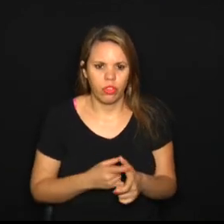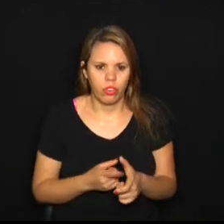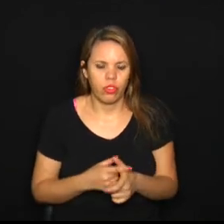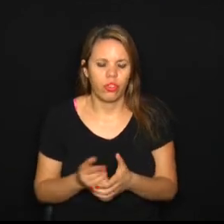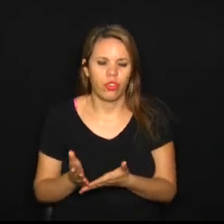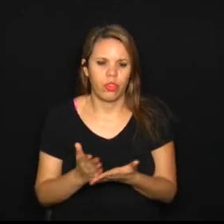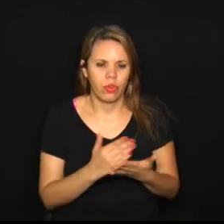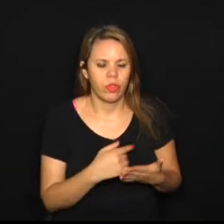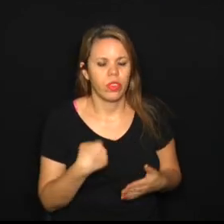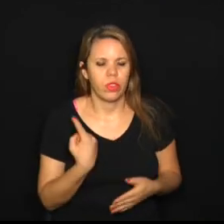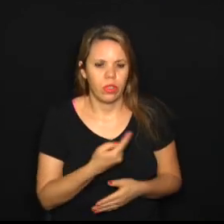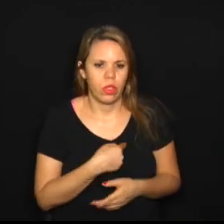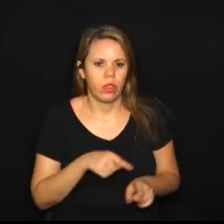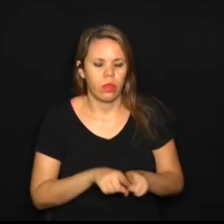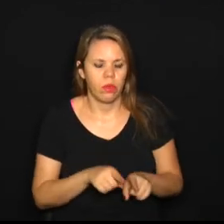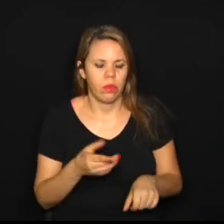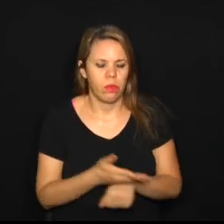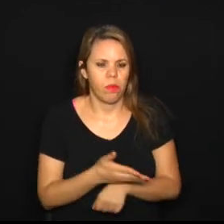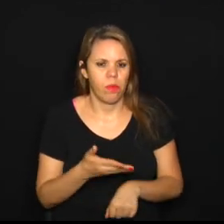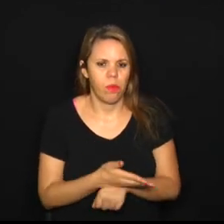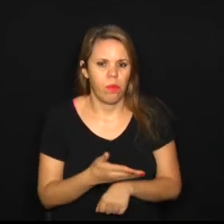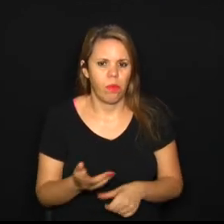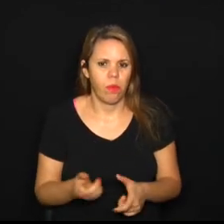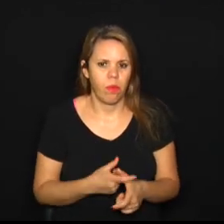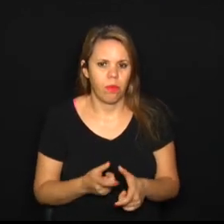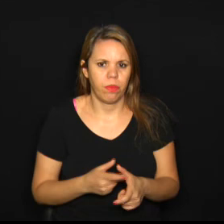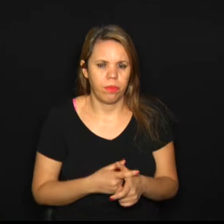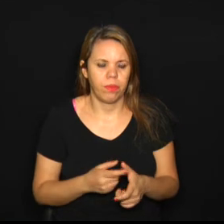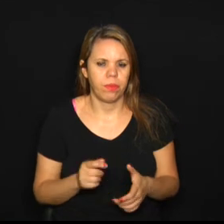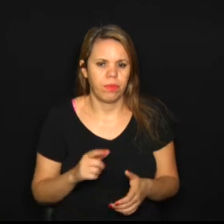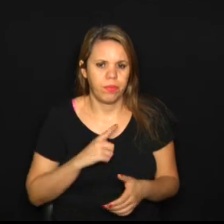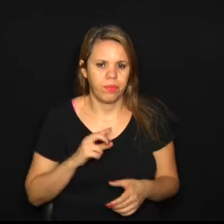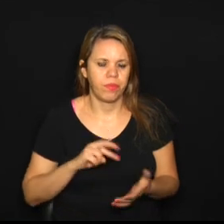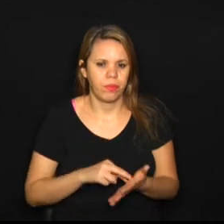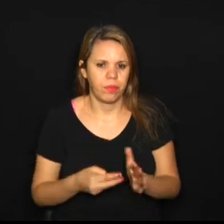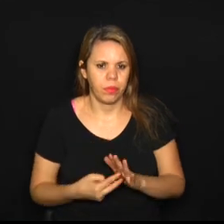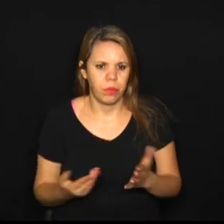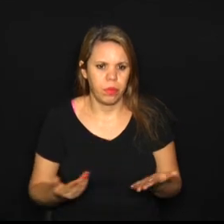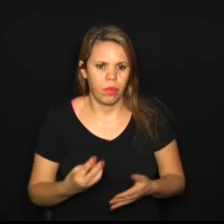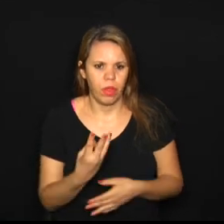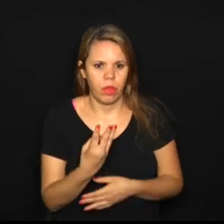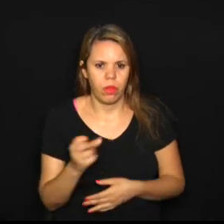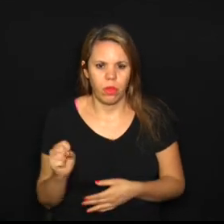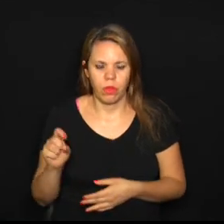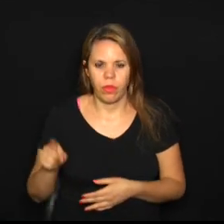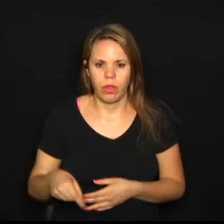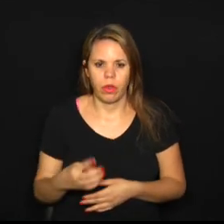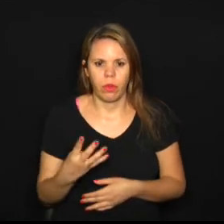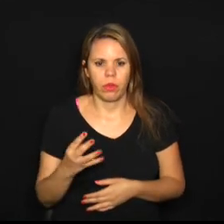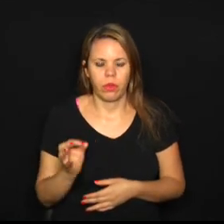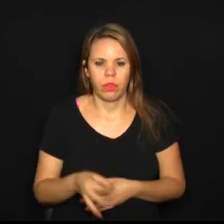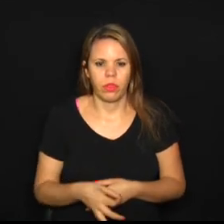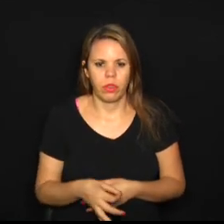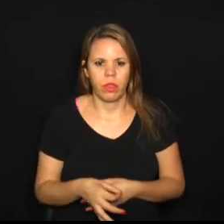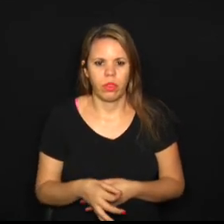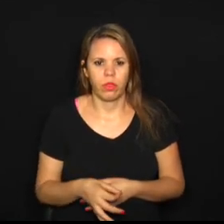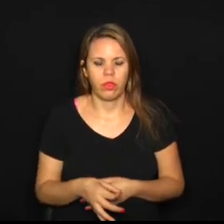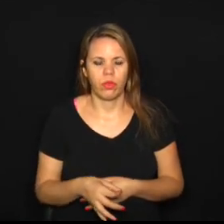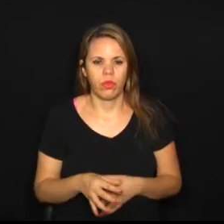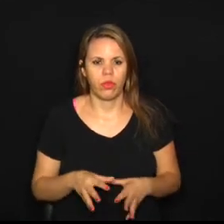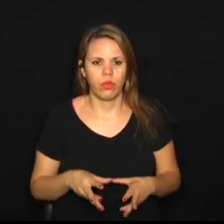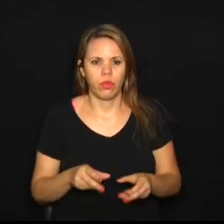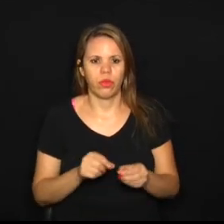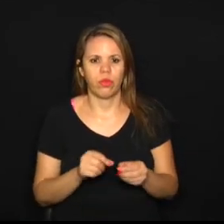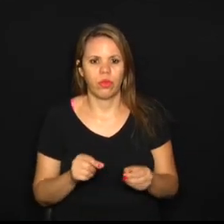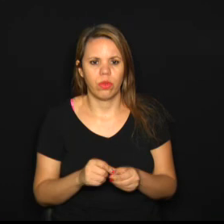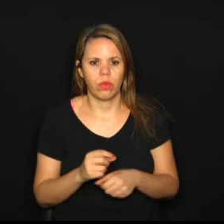mesmo assim a nossa participação nosso endividamento representa hoje 38,4% da receita corrente líquida.